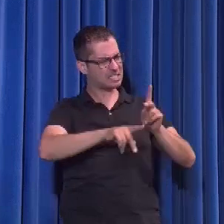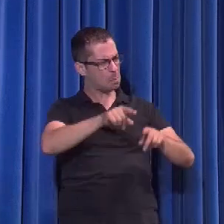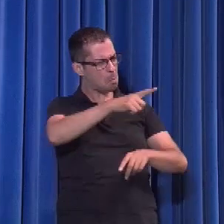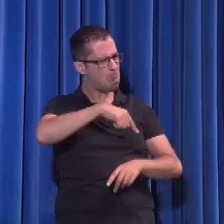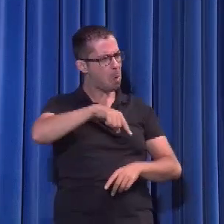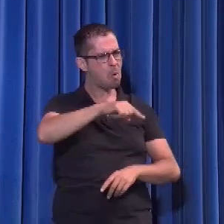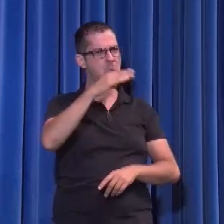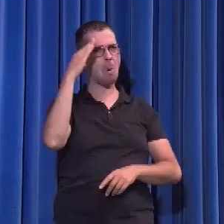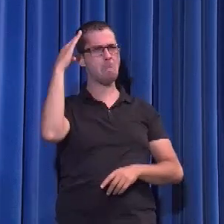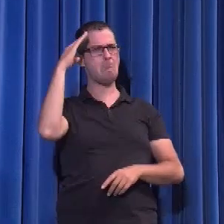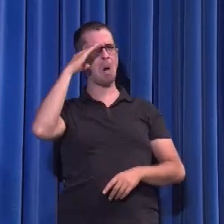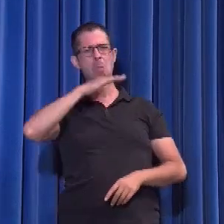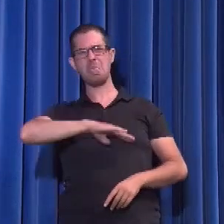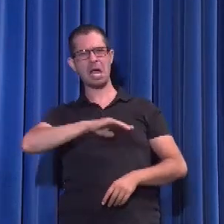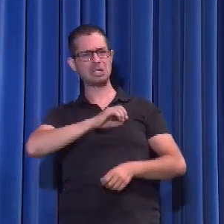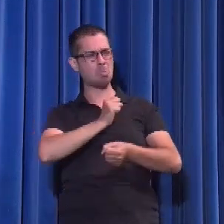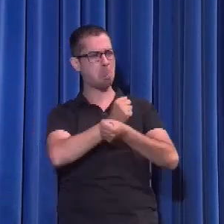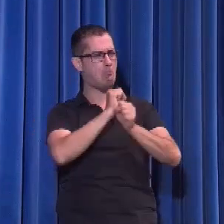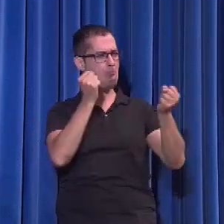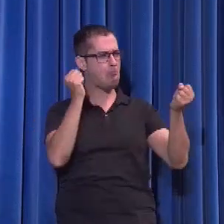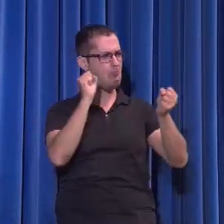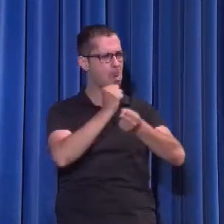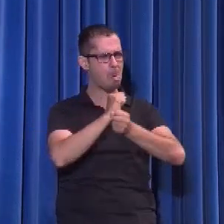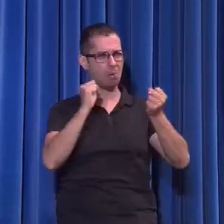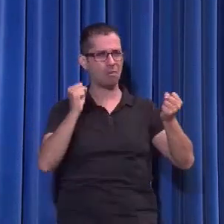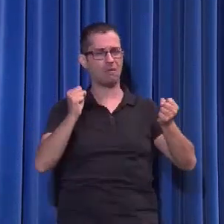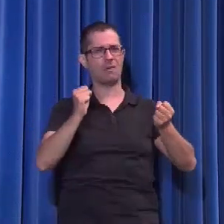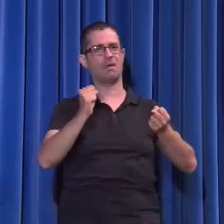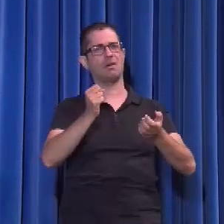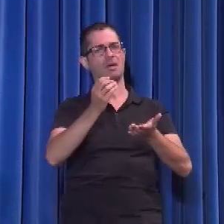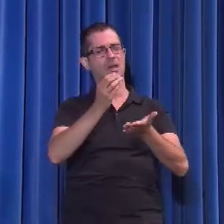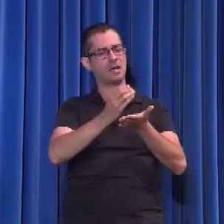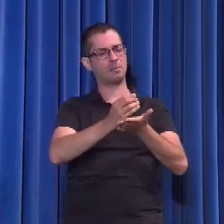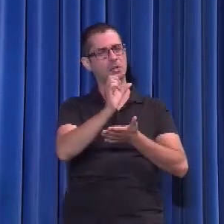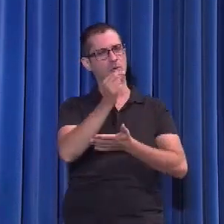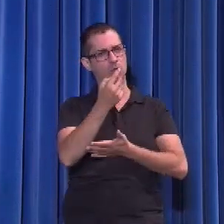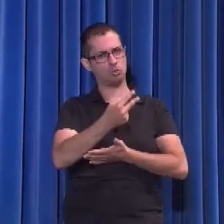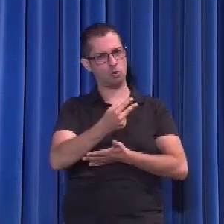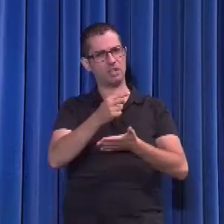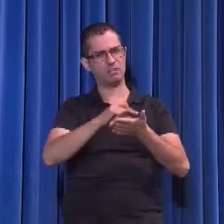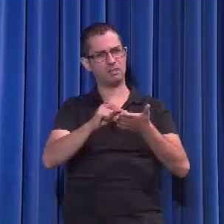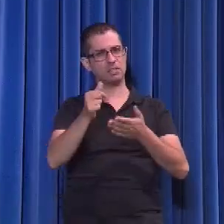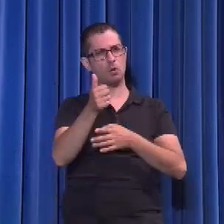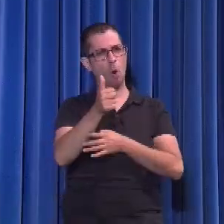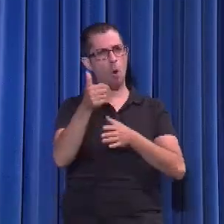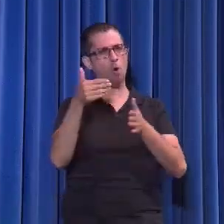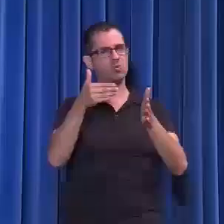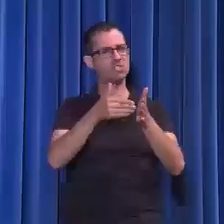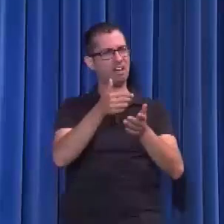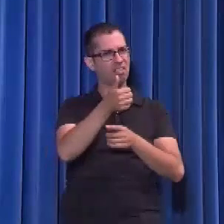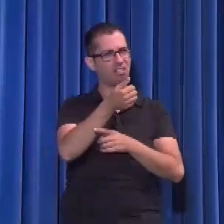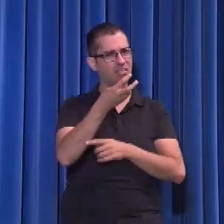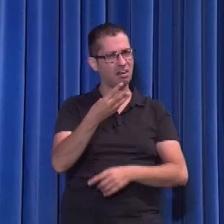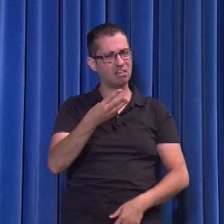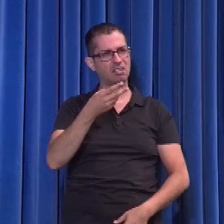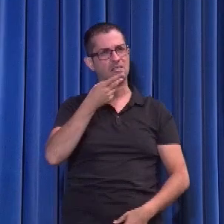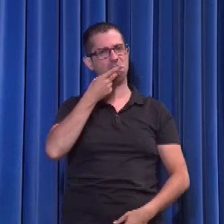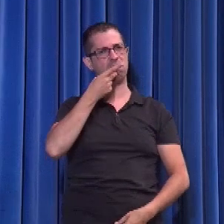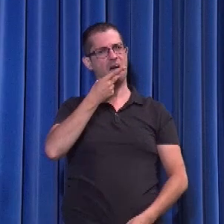comparação. Vejamos no capítulo 2, versículo 11 a 13. Houve